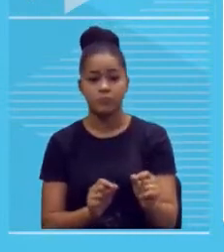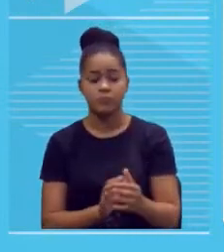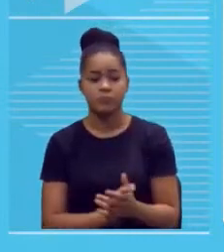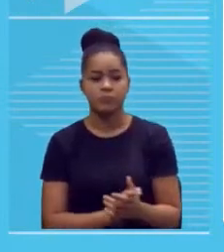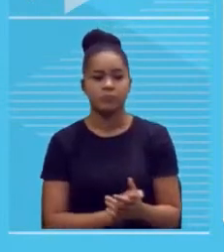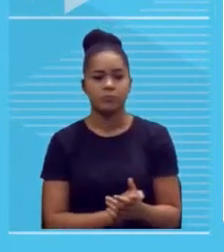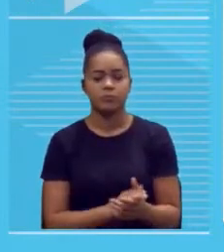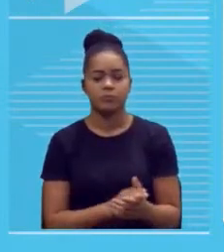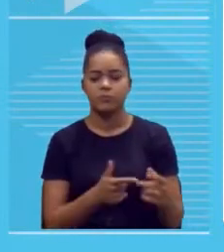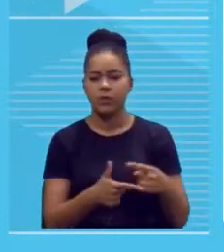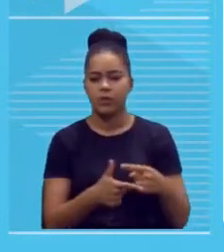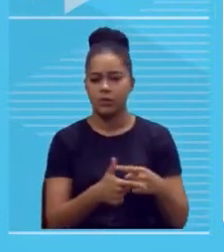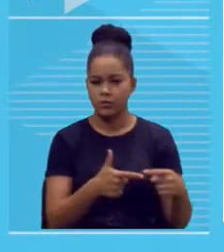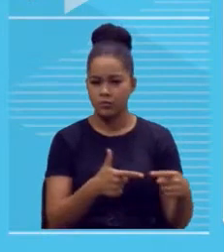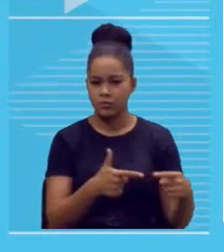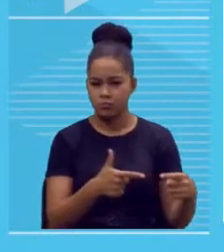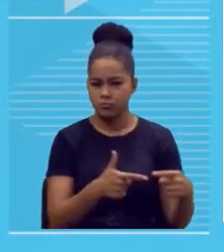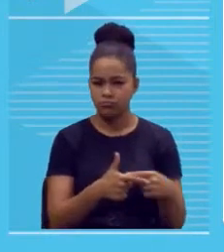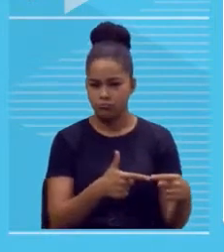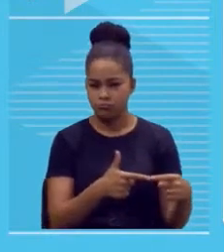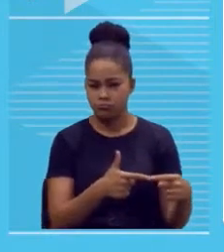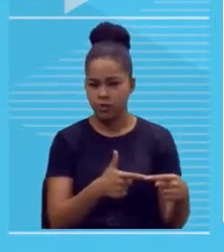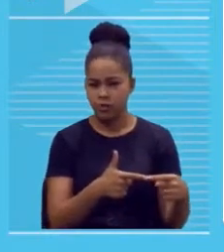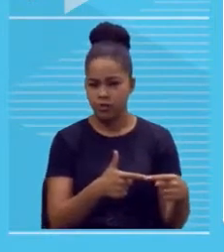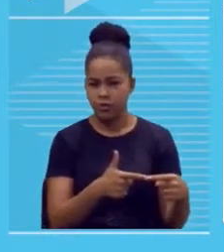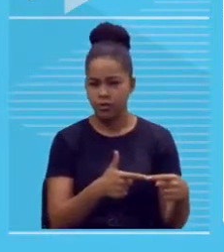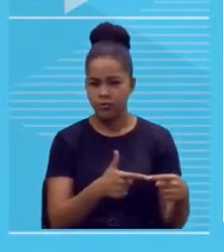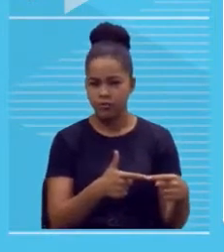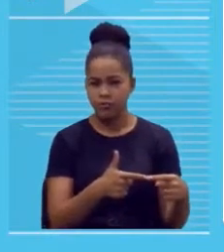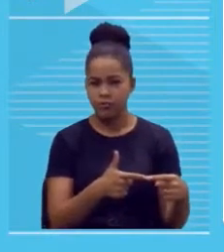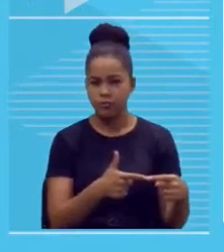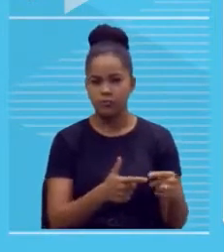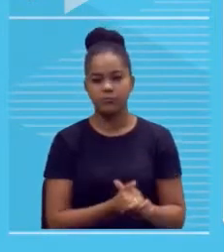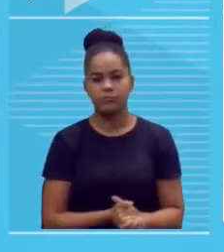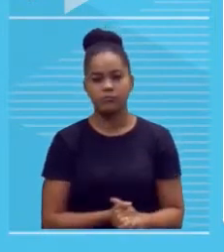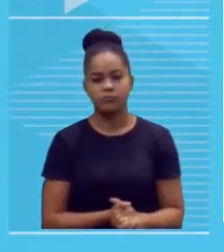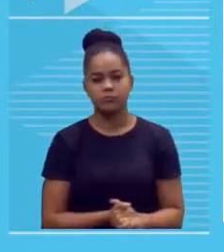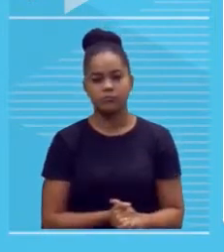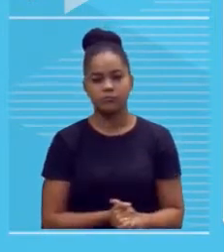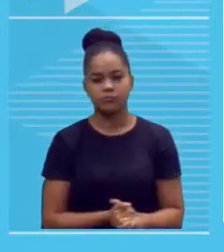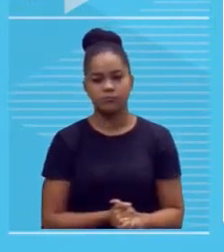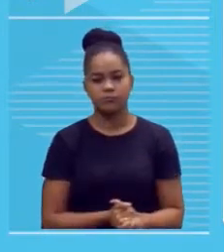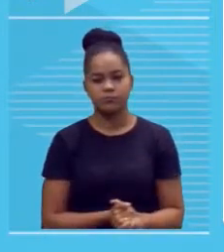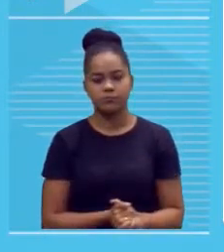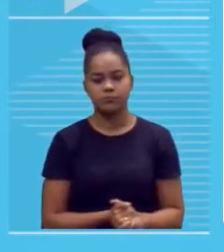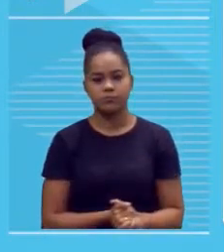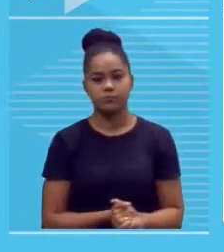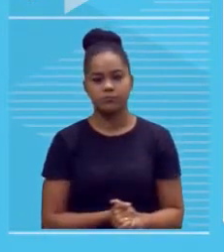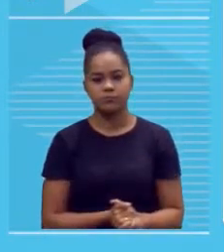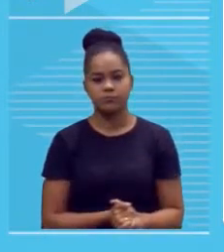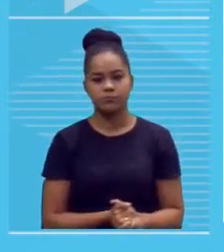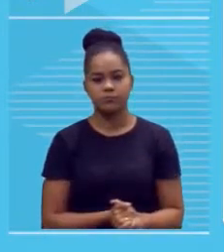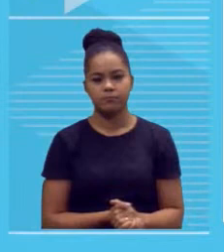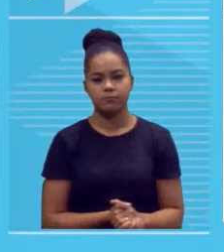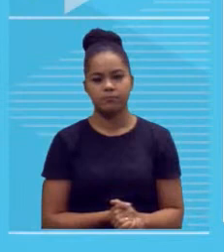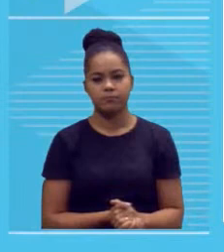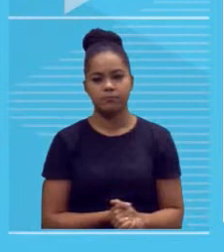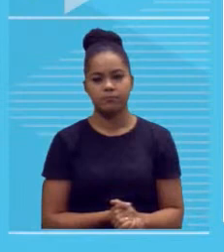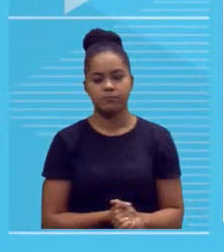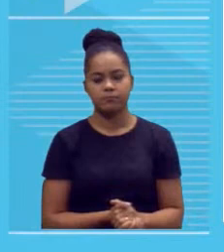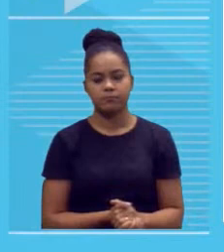ângulo. O meu coeficiente angular é igual à tangente de 45, professor. Tangente